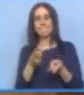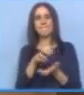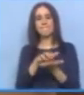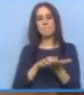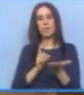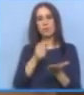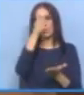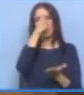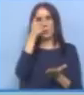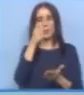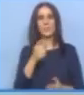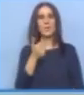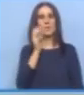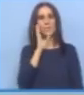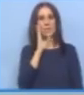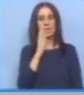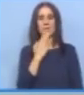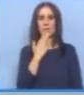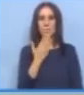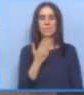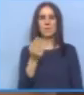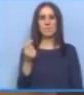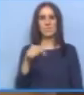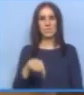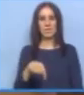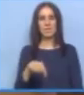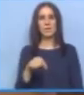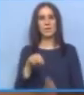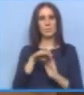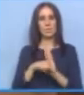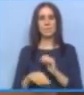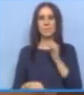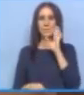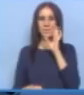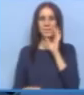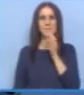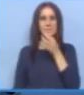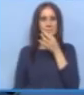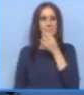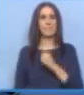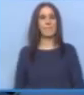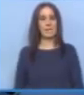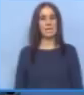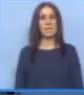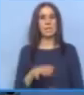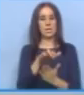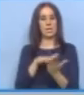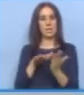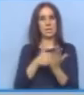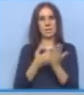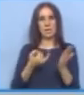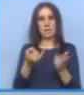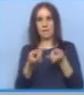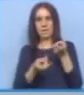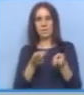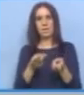liturgia de domingo. Muito boa tarde, obrigado por estarem neste programa. O texto do Evangelho que vamos analisar daqui a pouco fala nesse